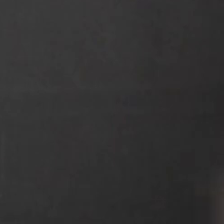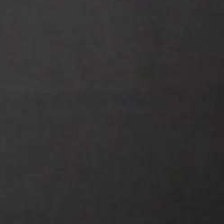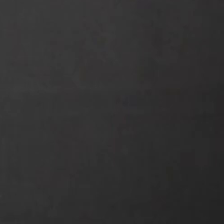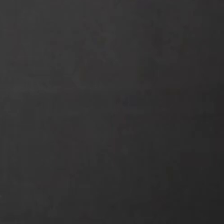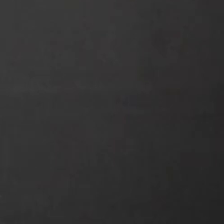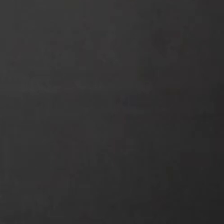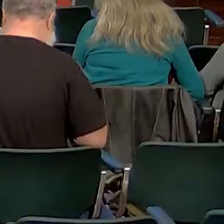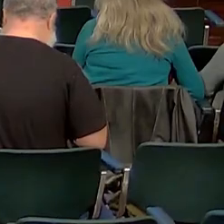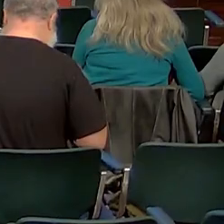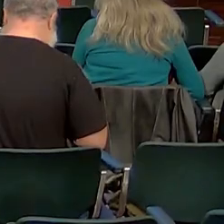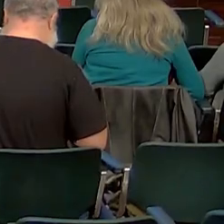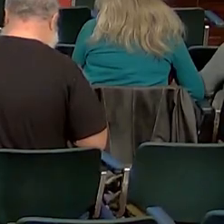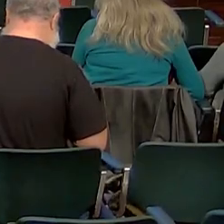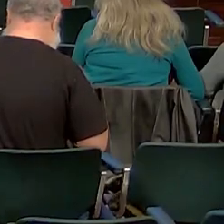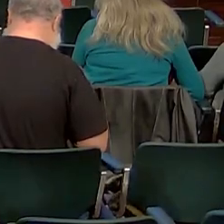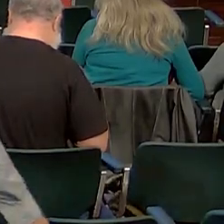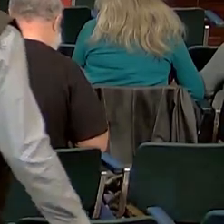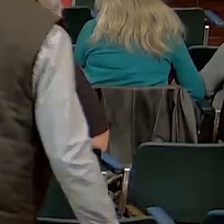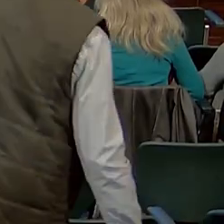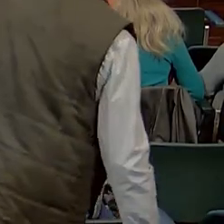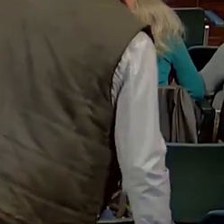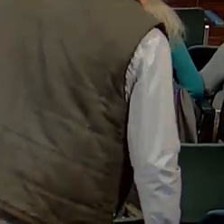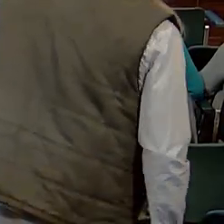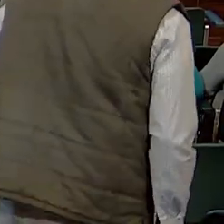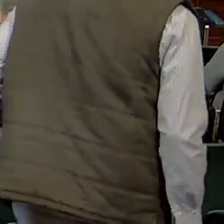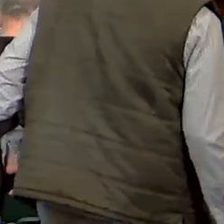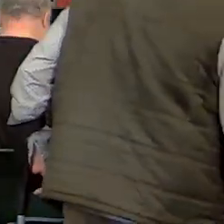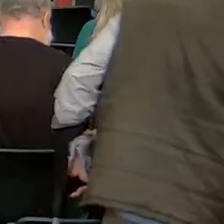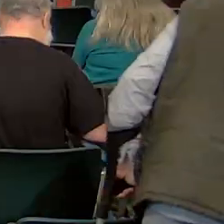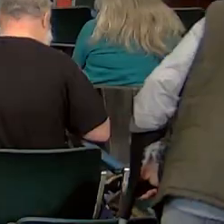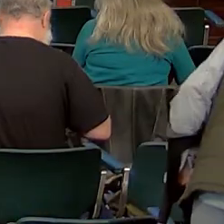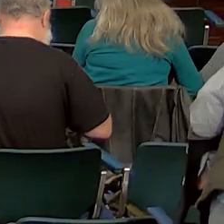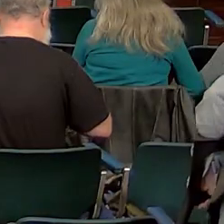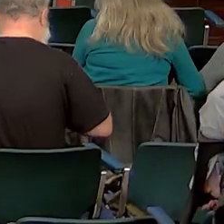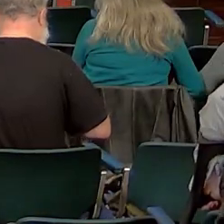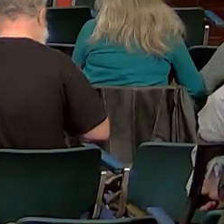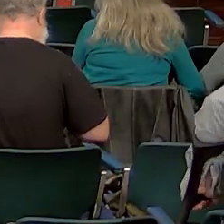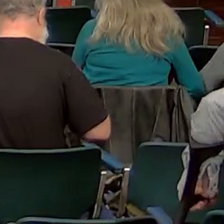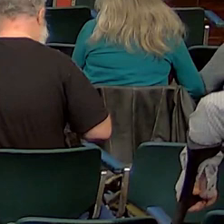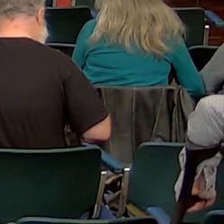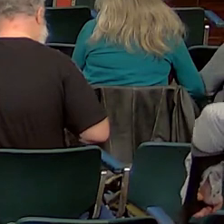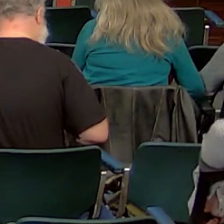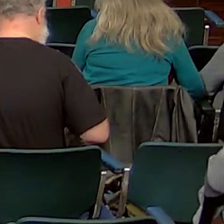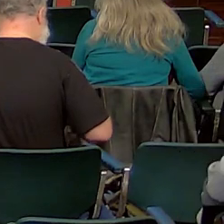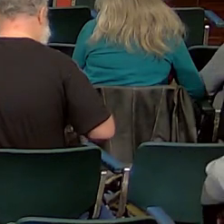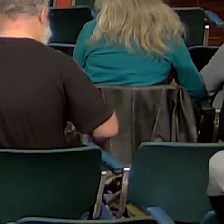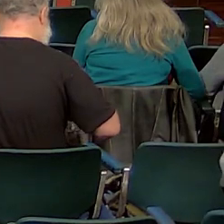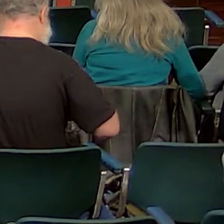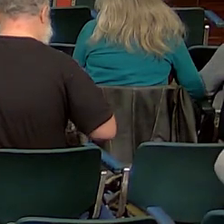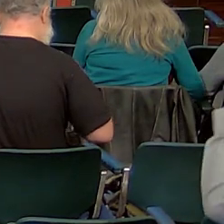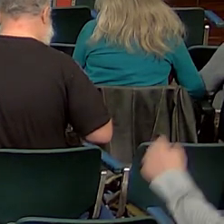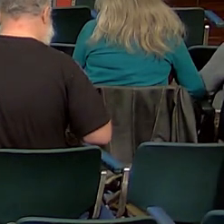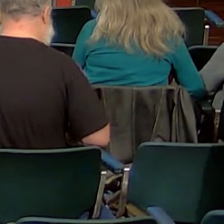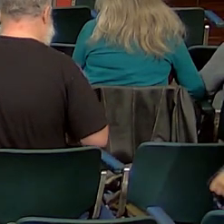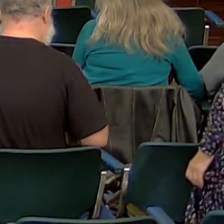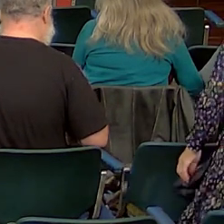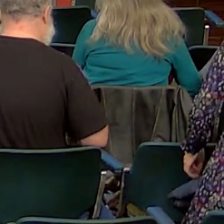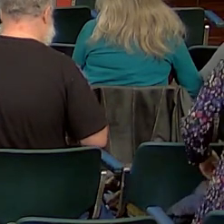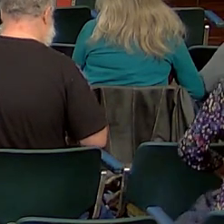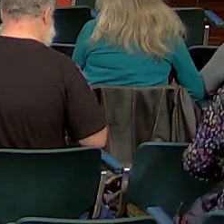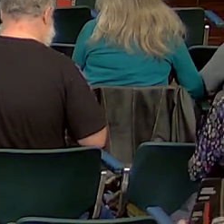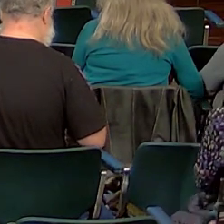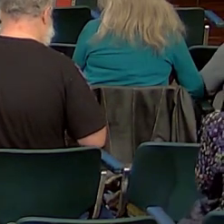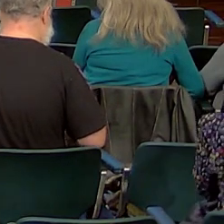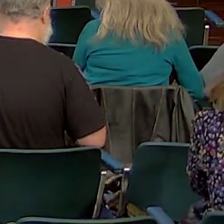galego e en portugués. Temos ademais unha terra común. Estábamos falando agora das infraestructuras, non, da necesidade de conectarnos mellor e